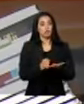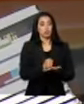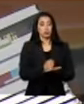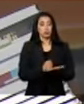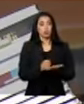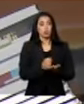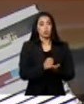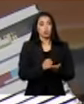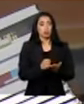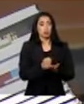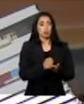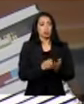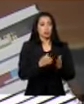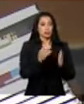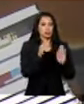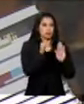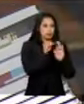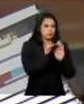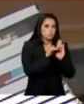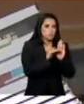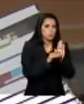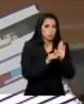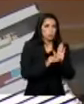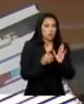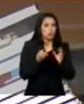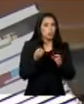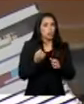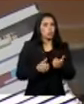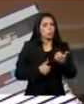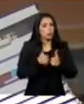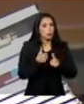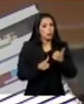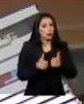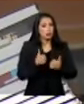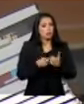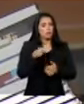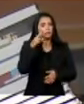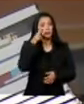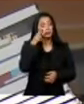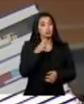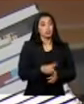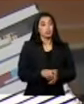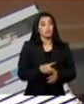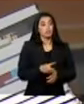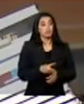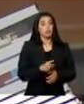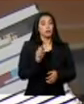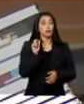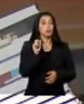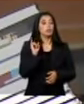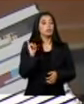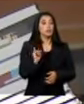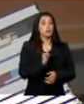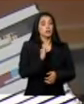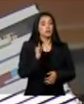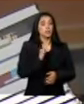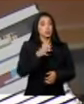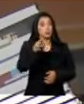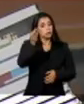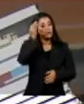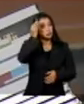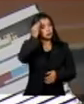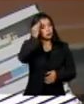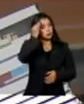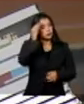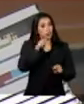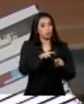critério qualitativo. Diz da configuração do requisito, considerado o entendimento adotado